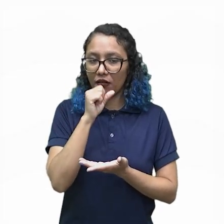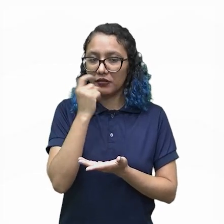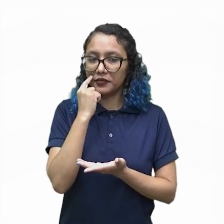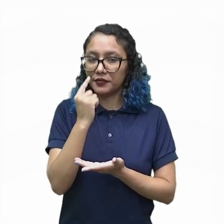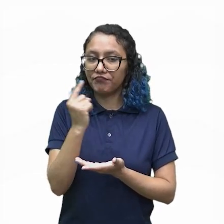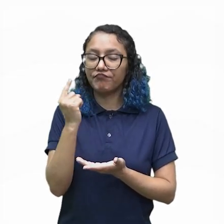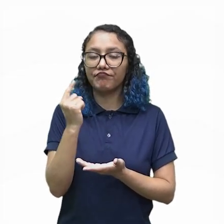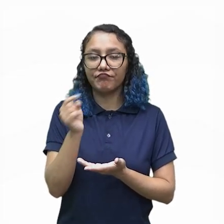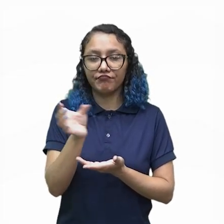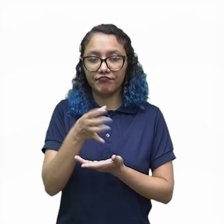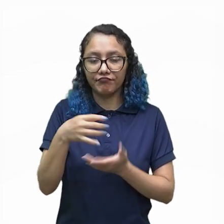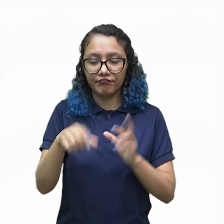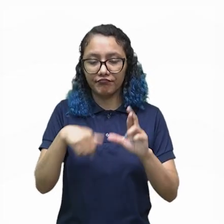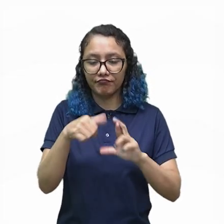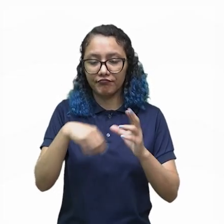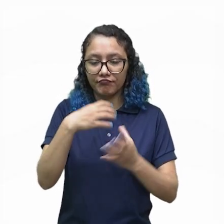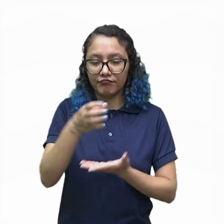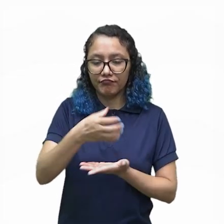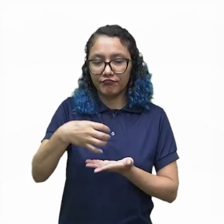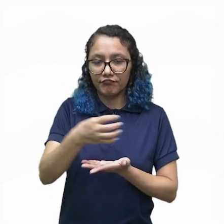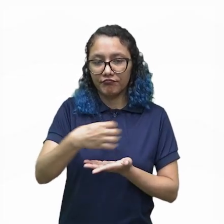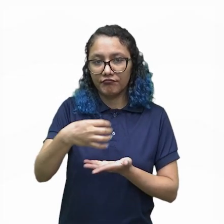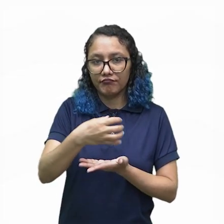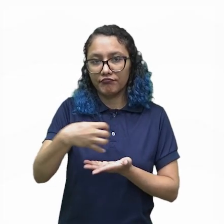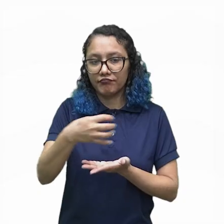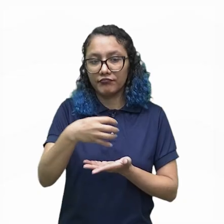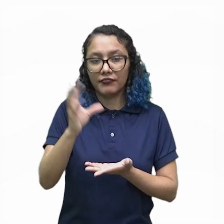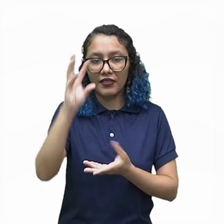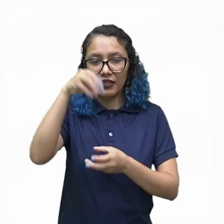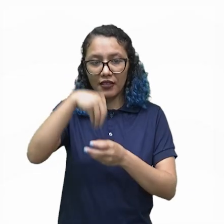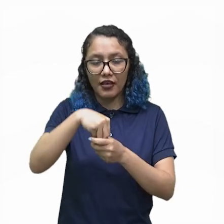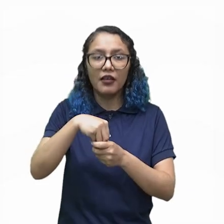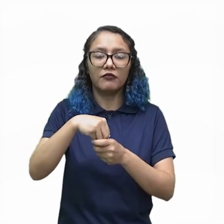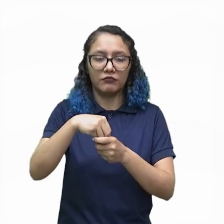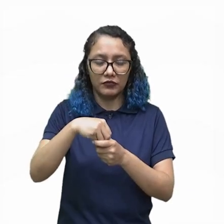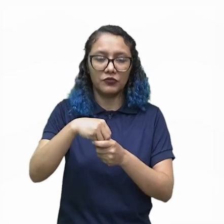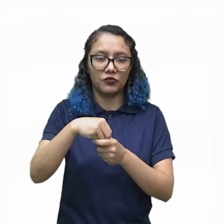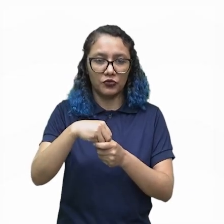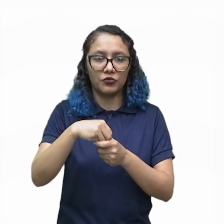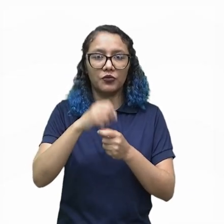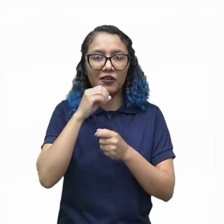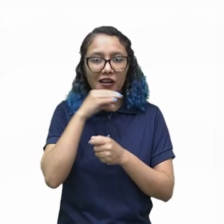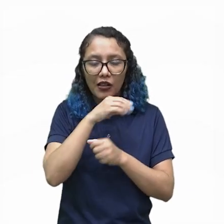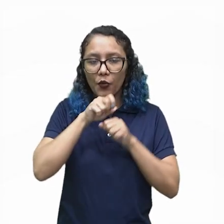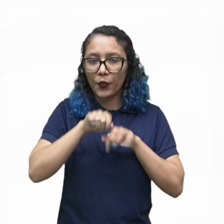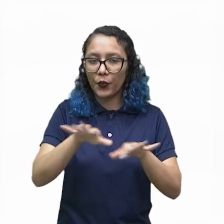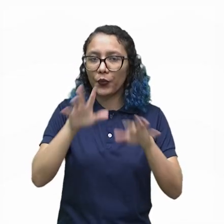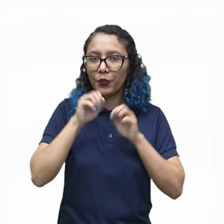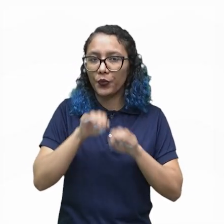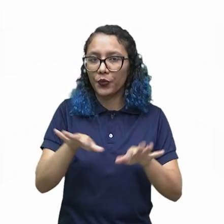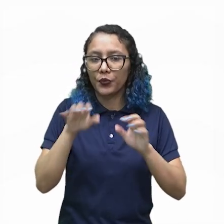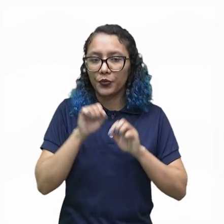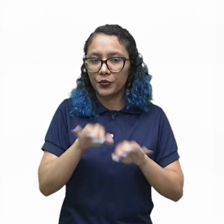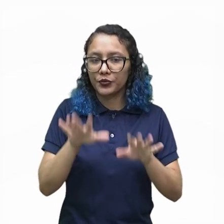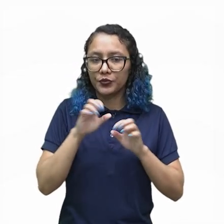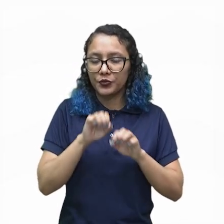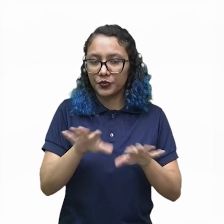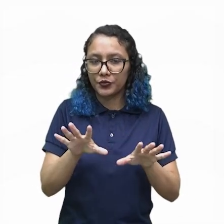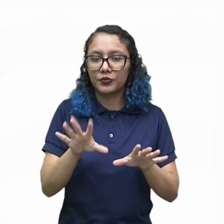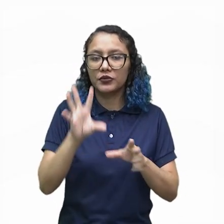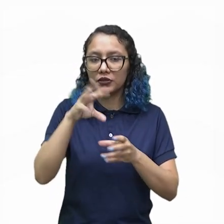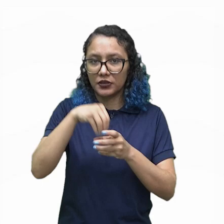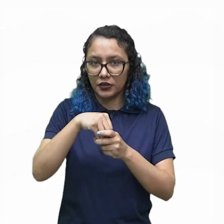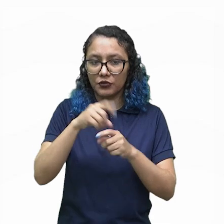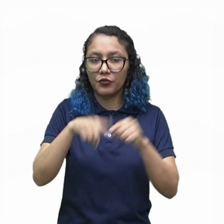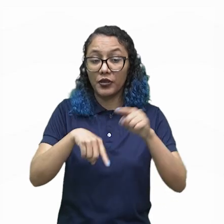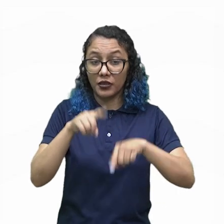que a reação acontece, né? O processo acontece, o calor está sendo liberado do